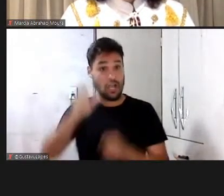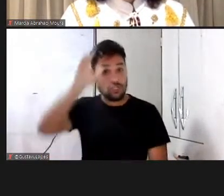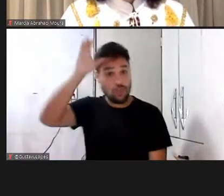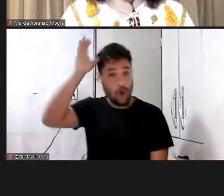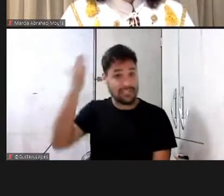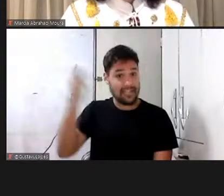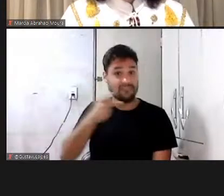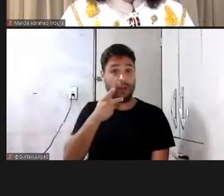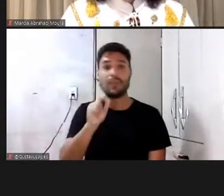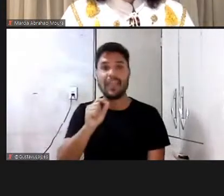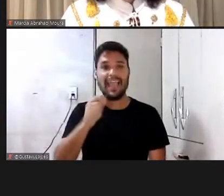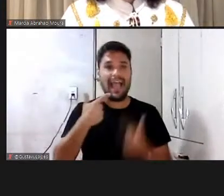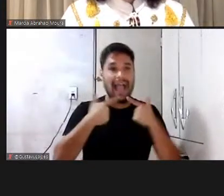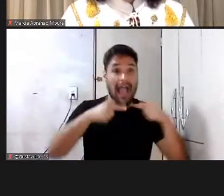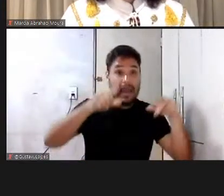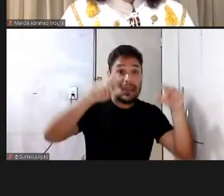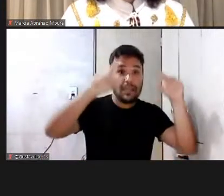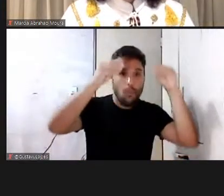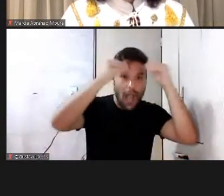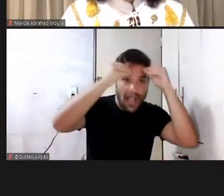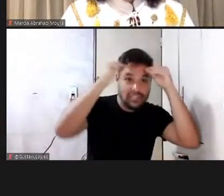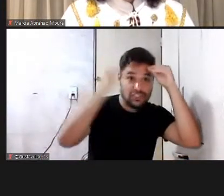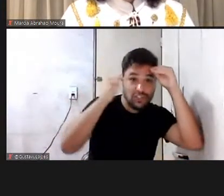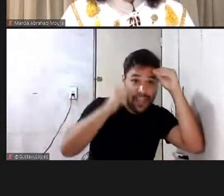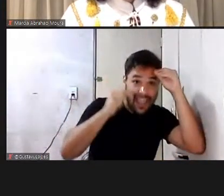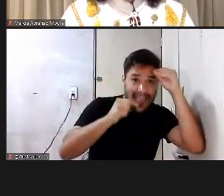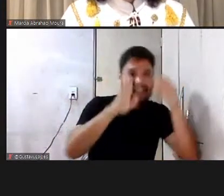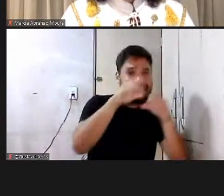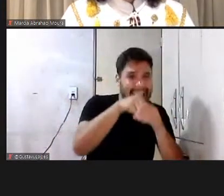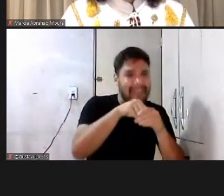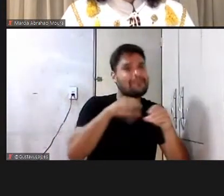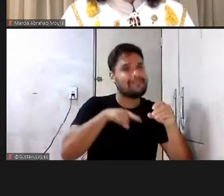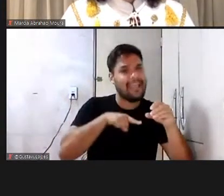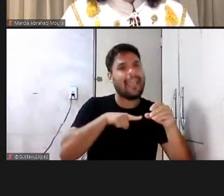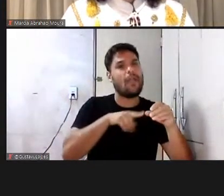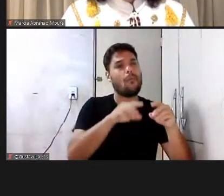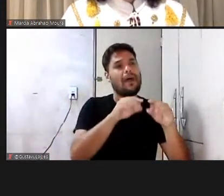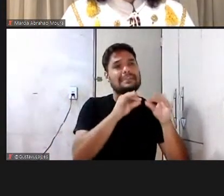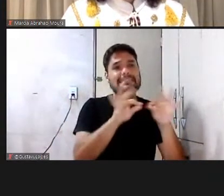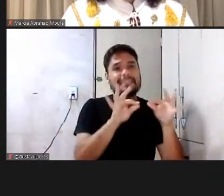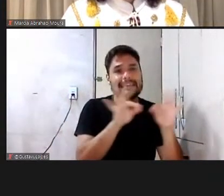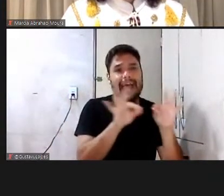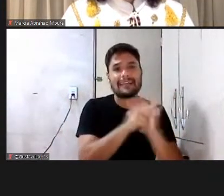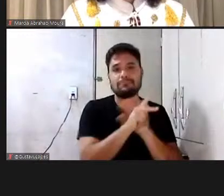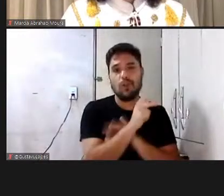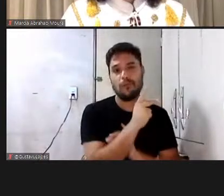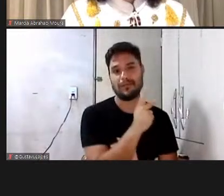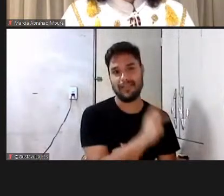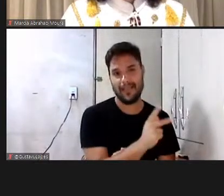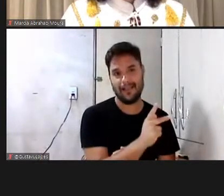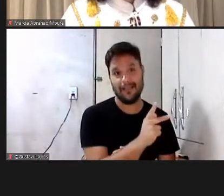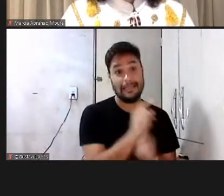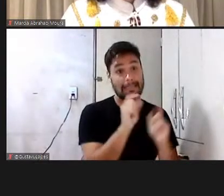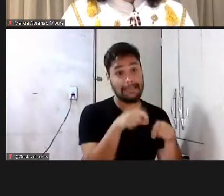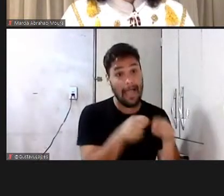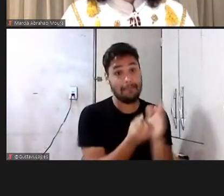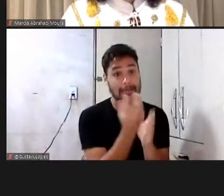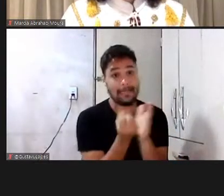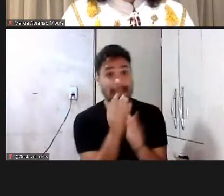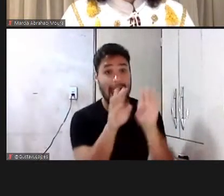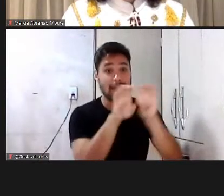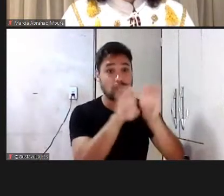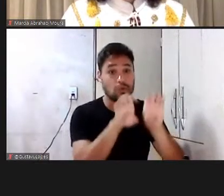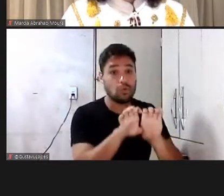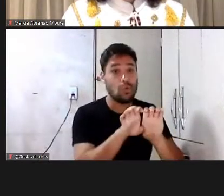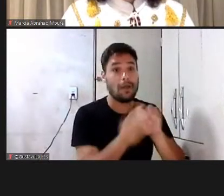faculdade de linguagem inclui uma sintaxe estrita, uma propriedade estável geradora de estruturas para os sistemas de